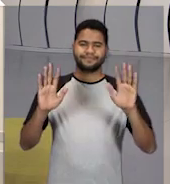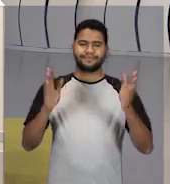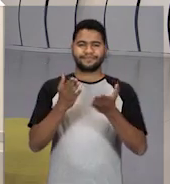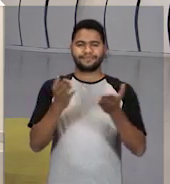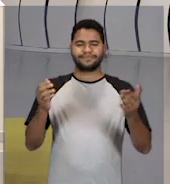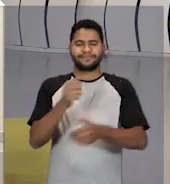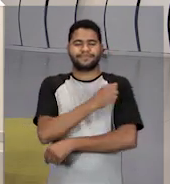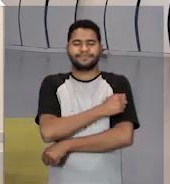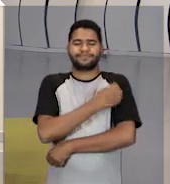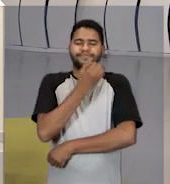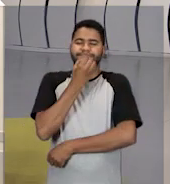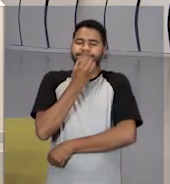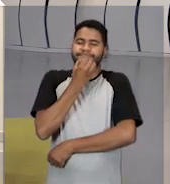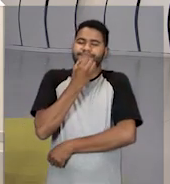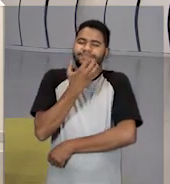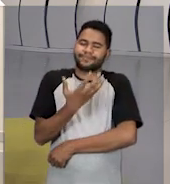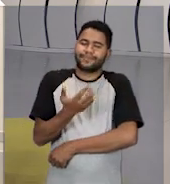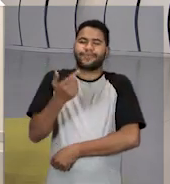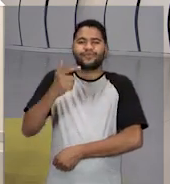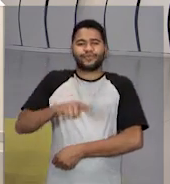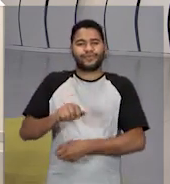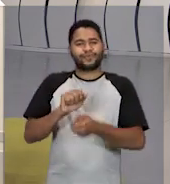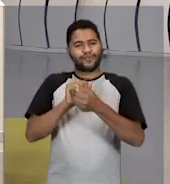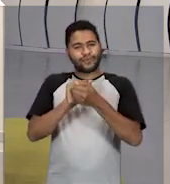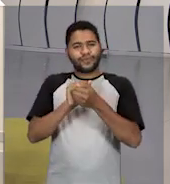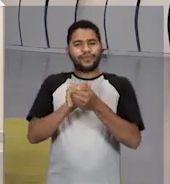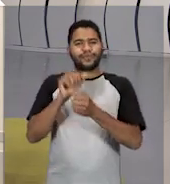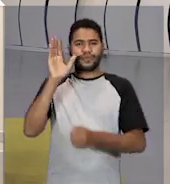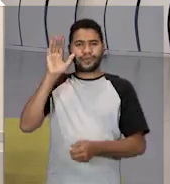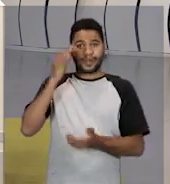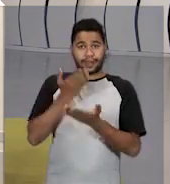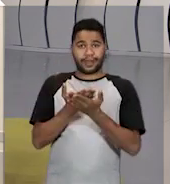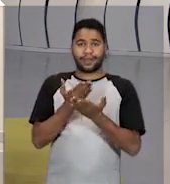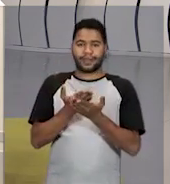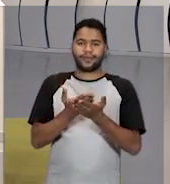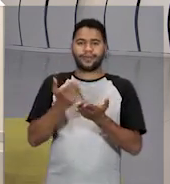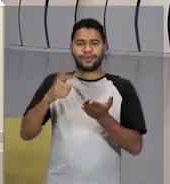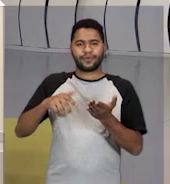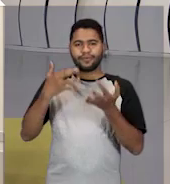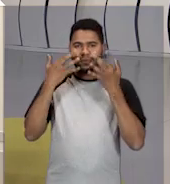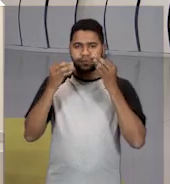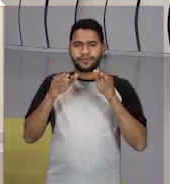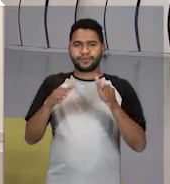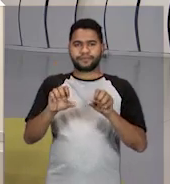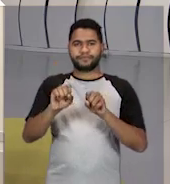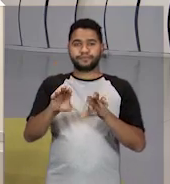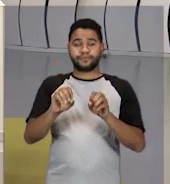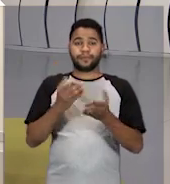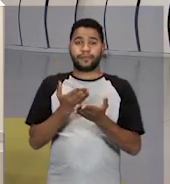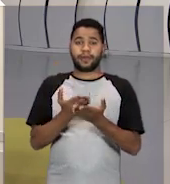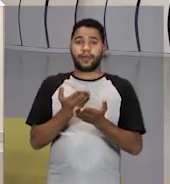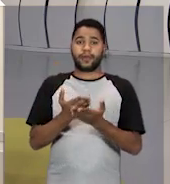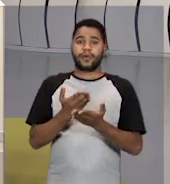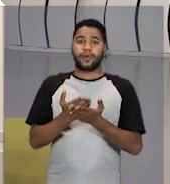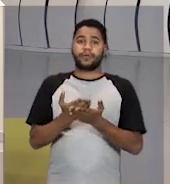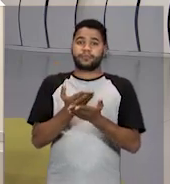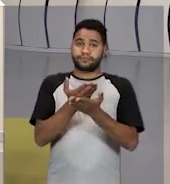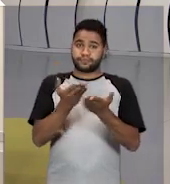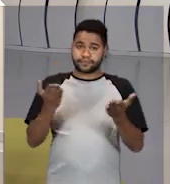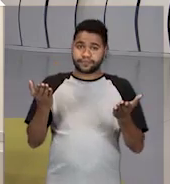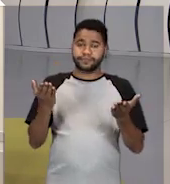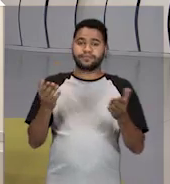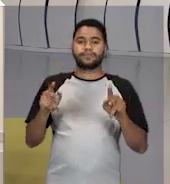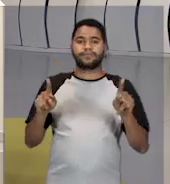estudante, que bom que vocês estão de novo com a gente aqui para assistir mais uma aula aqui do Se Liga. Aula agora para vocês